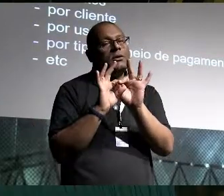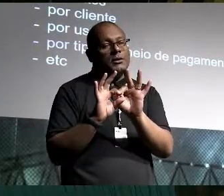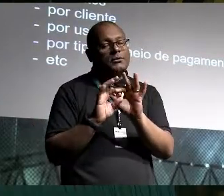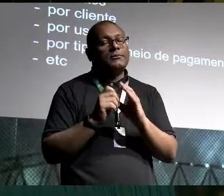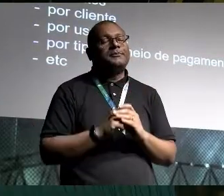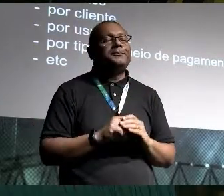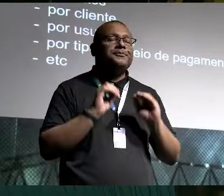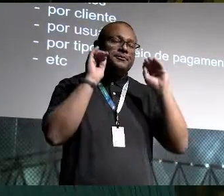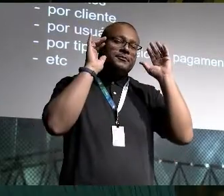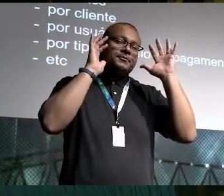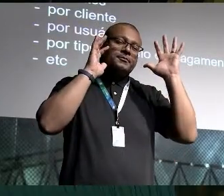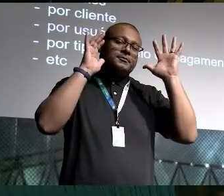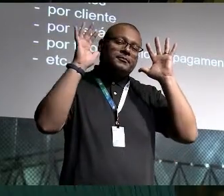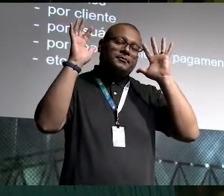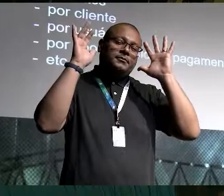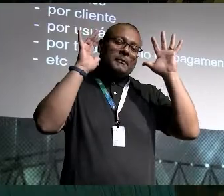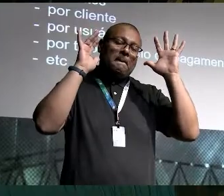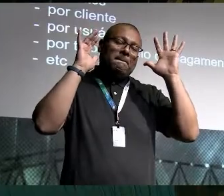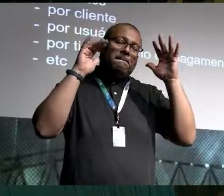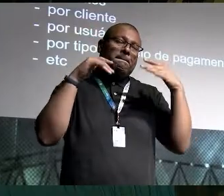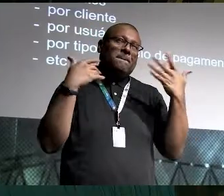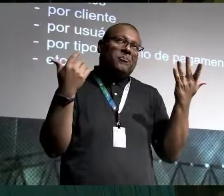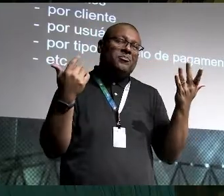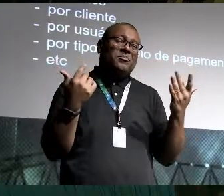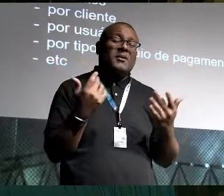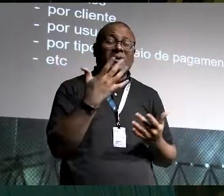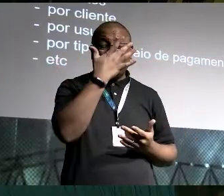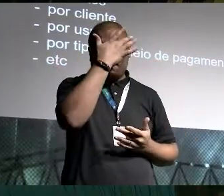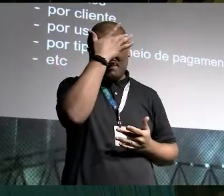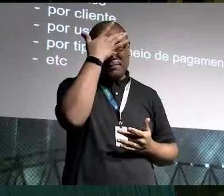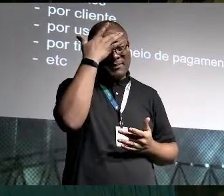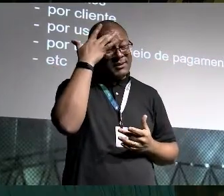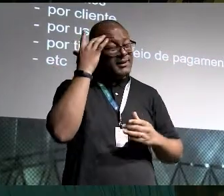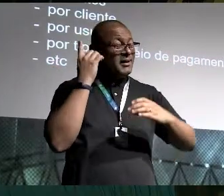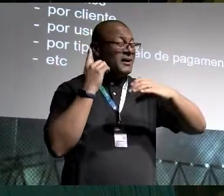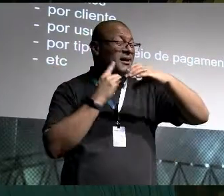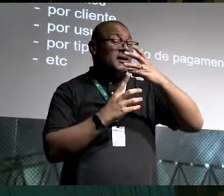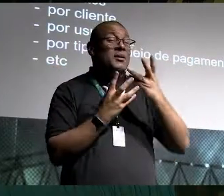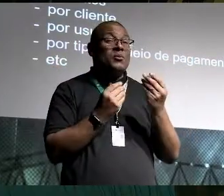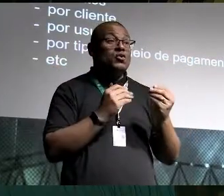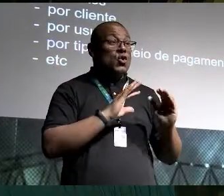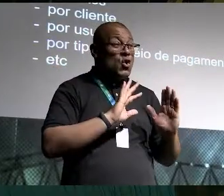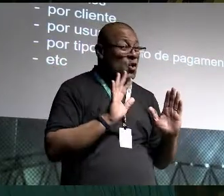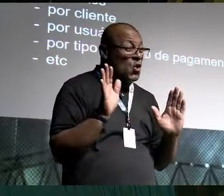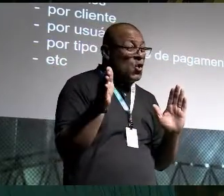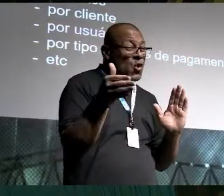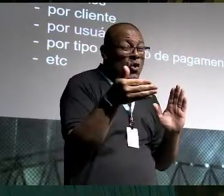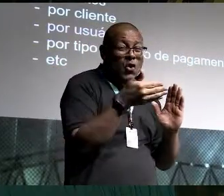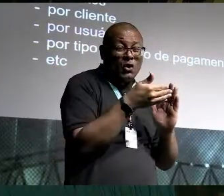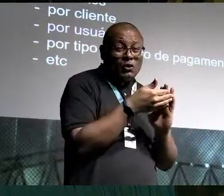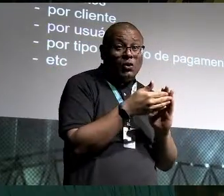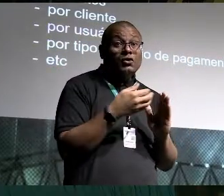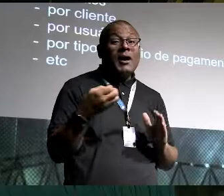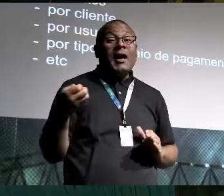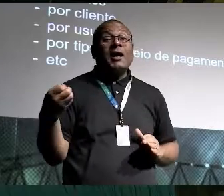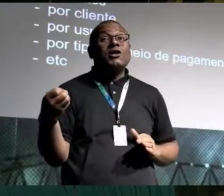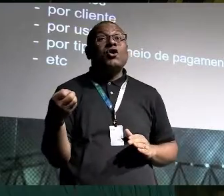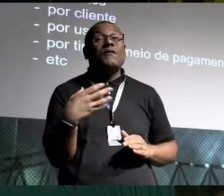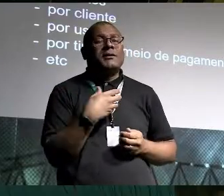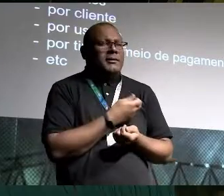você tem, sei lá, milhares de clientes e você não quer que todos os seus clientes sofram com essa